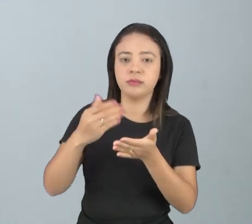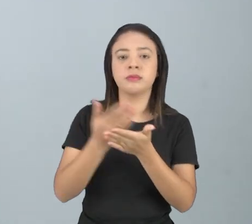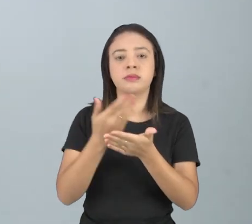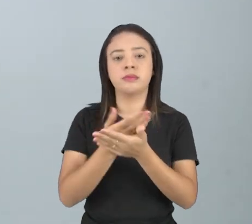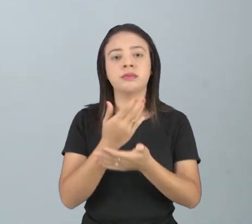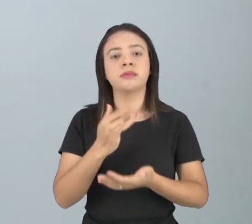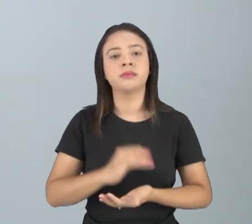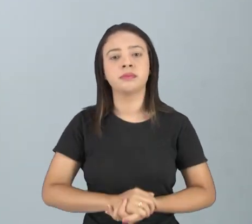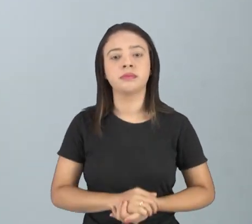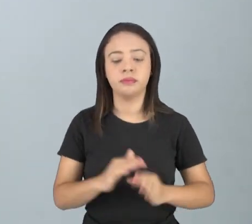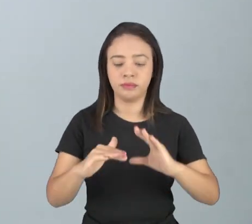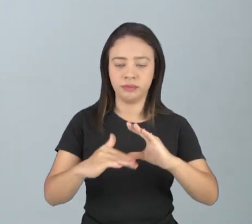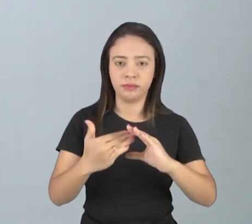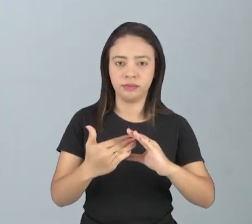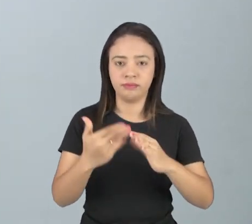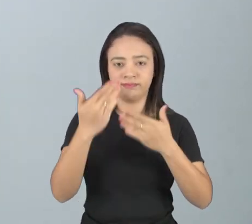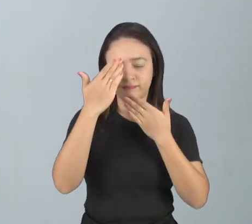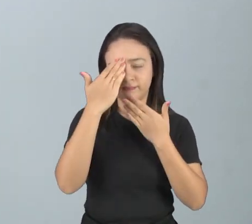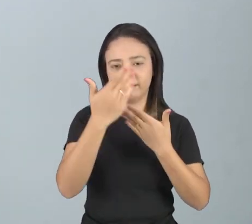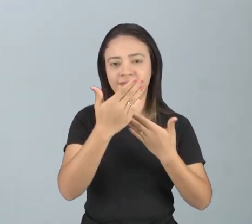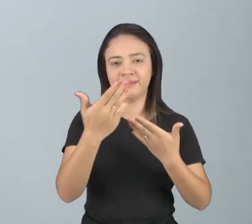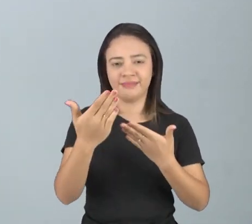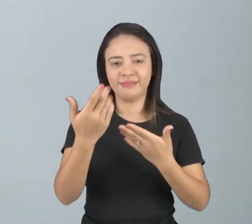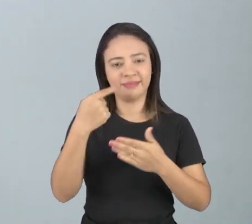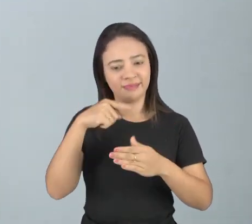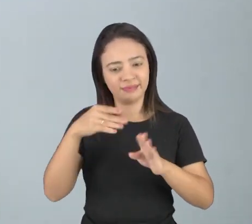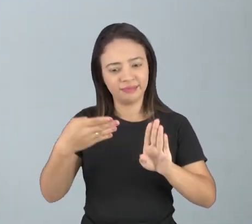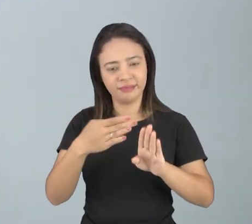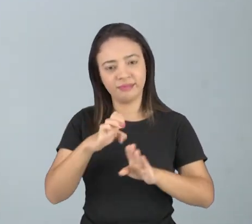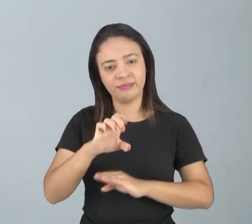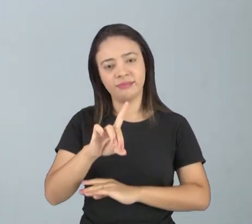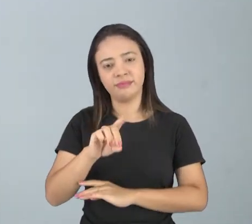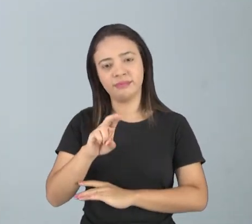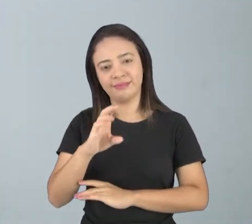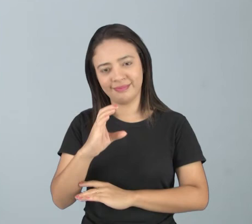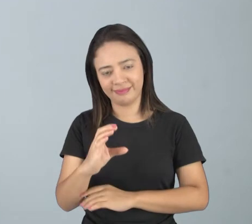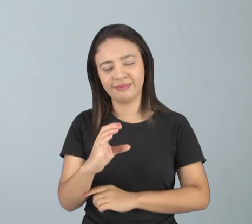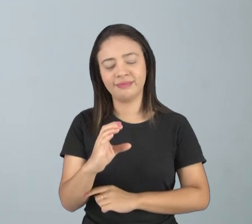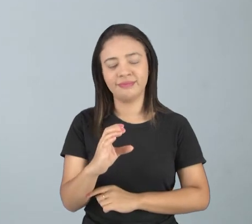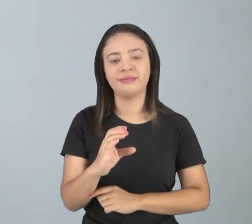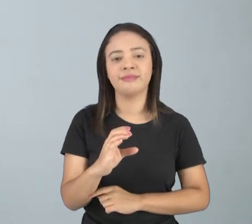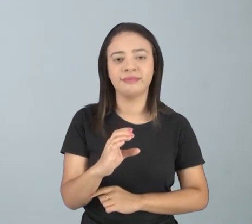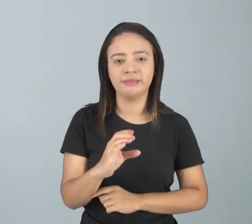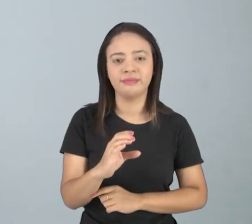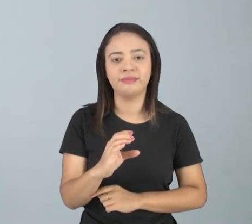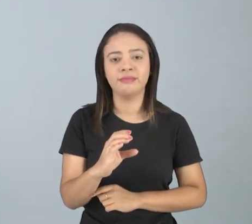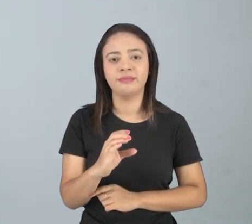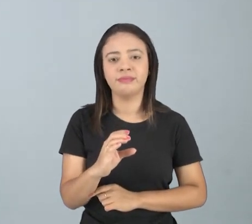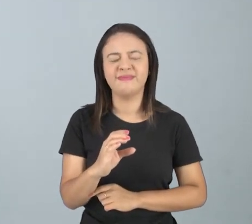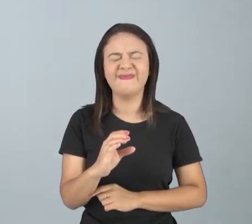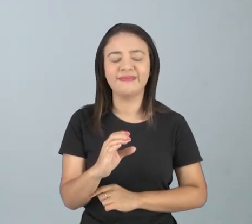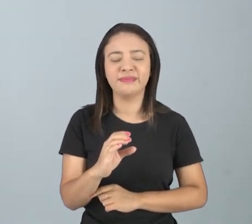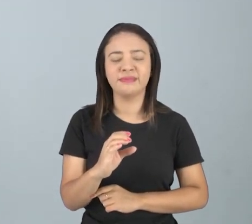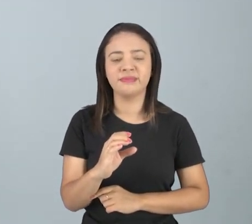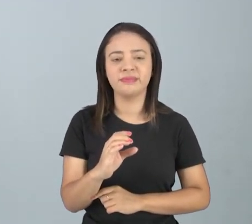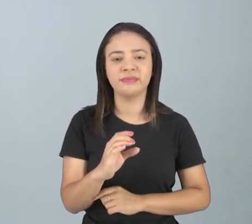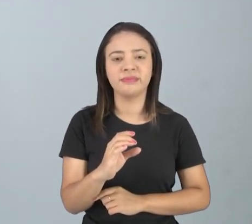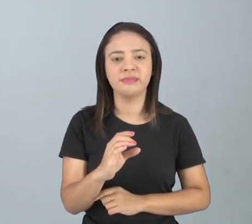ficar por aqui, agradeço muito, vá lá na plataforma Eduque, né? Bota Eduque, aí vai ter